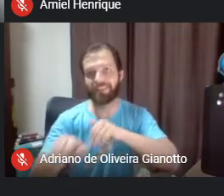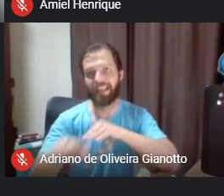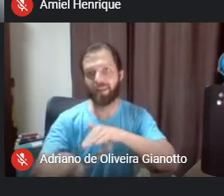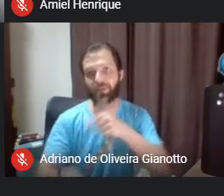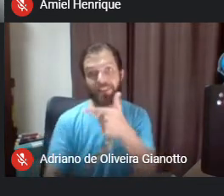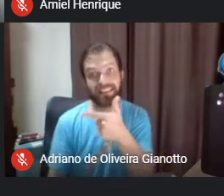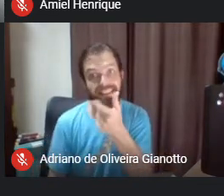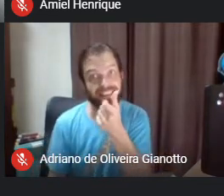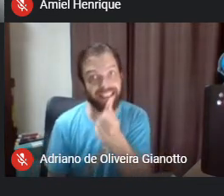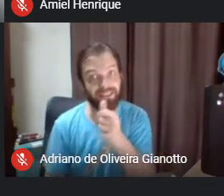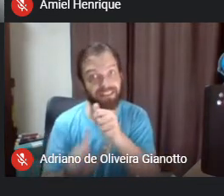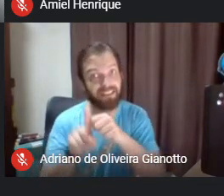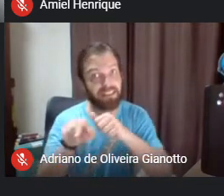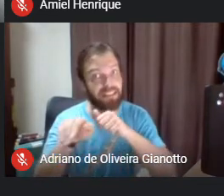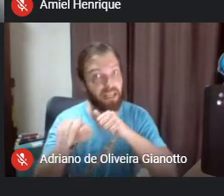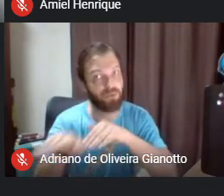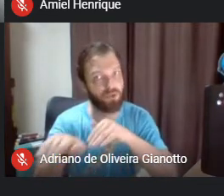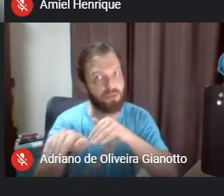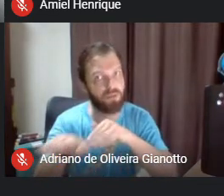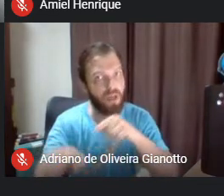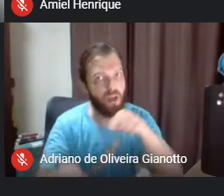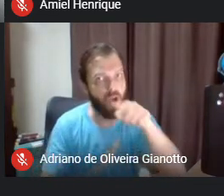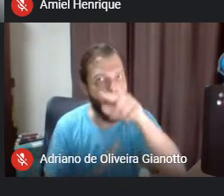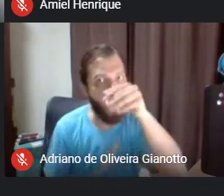escola no dia 26 de setembro.